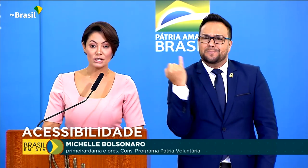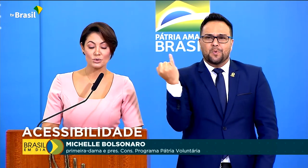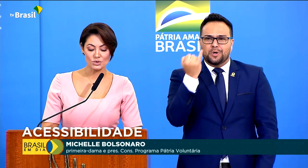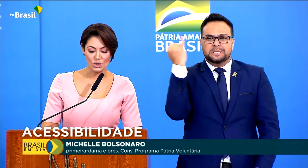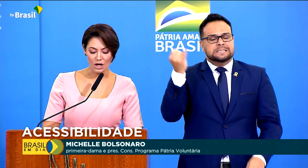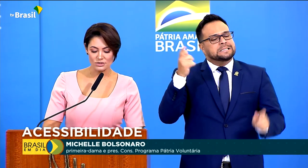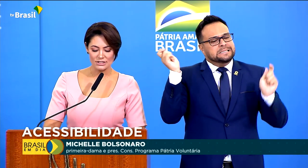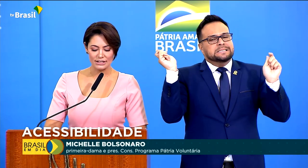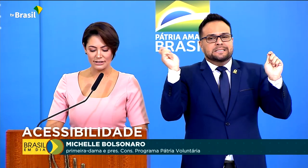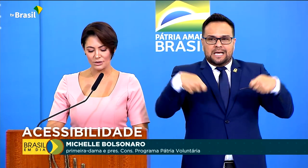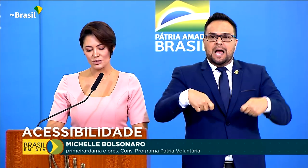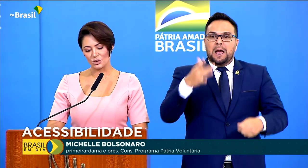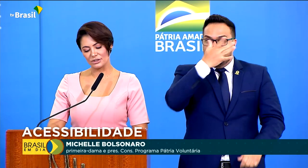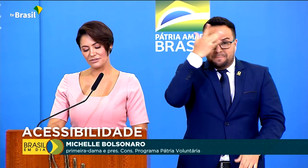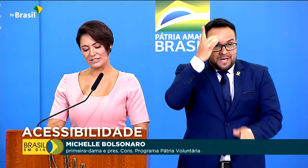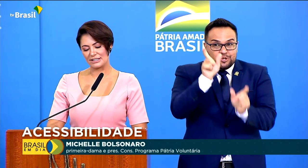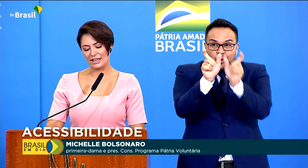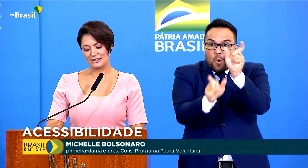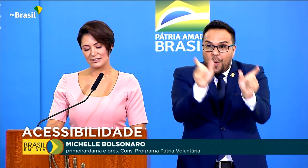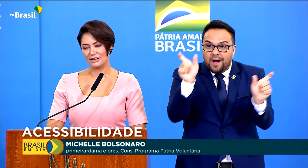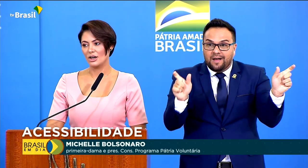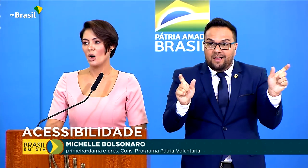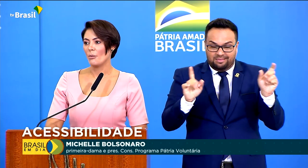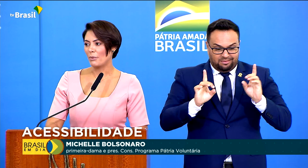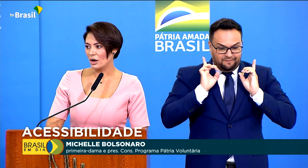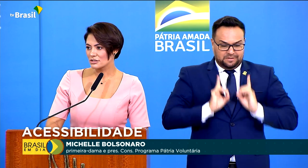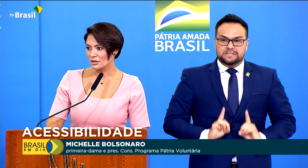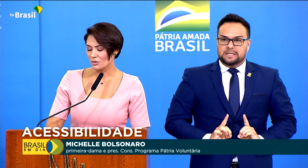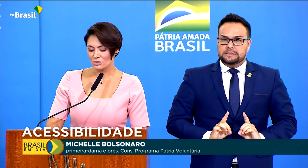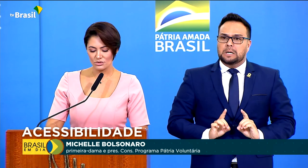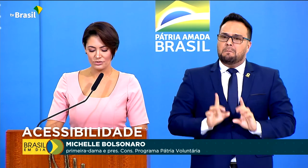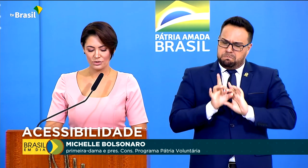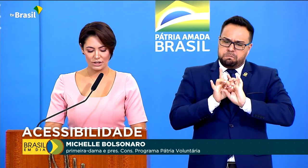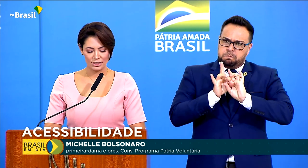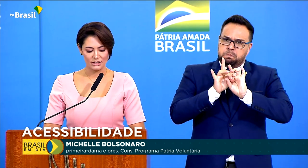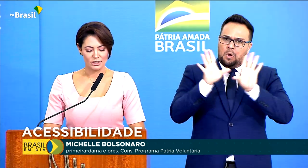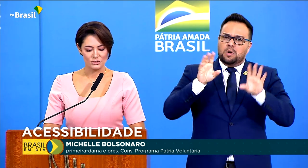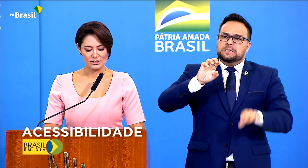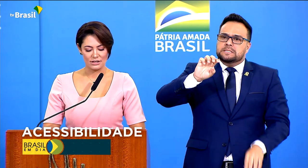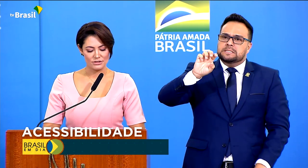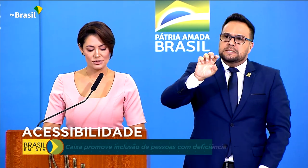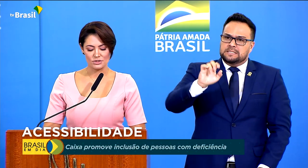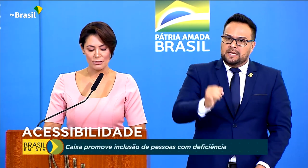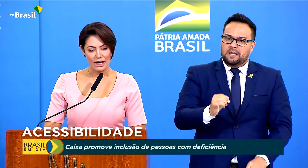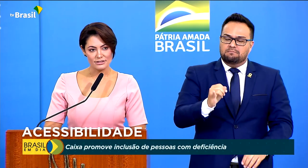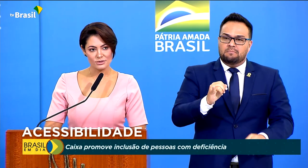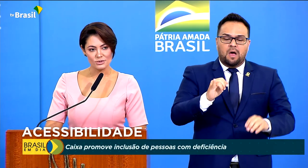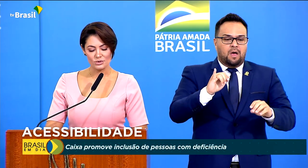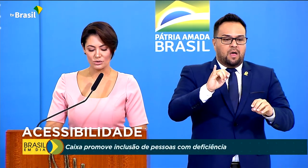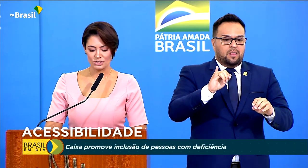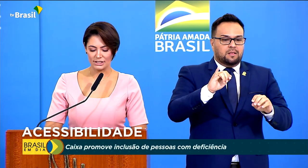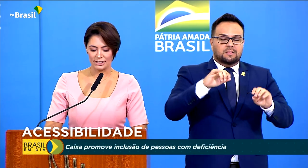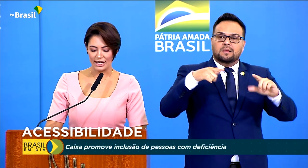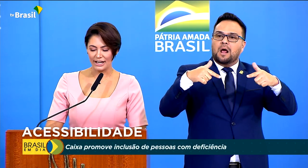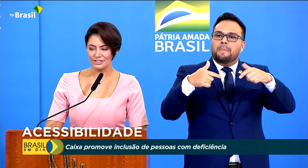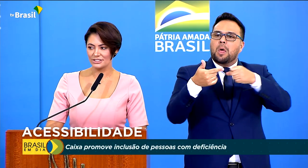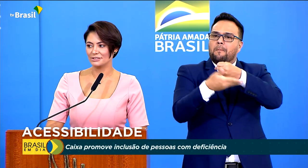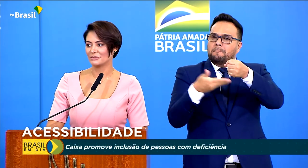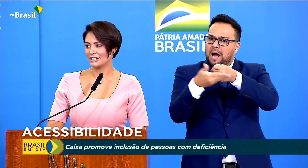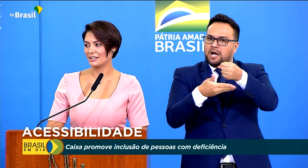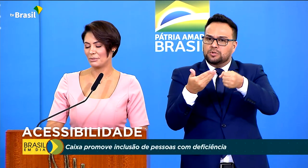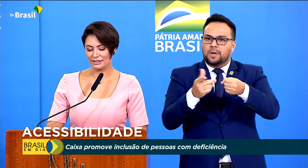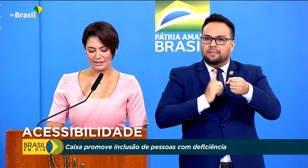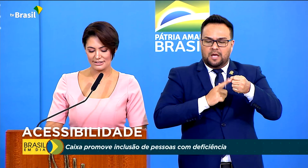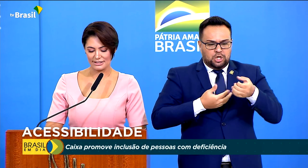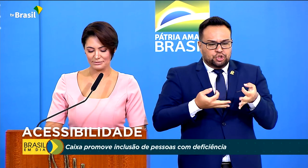permitir que os nossos cidadãos com deficiência possam usufruir dos serviços básicos com dignidade